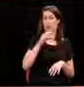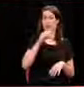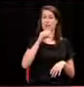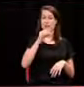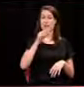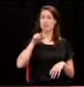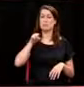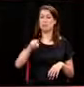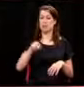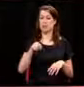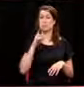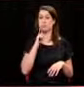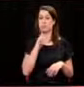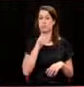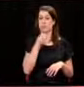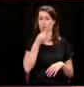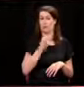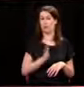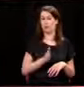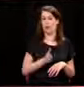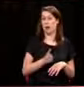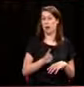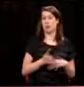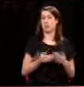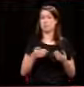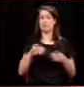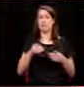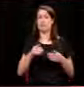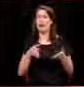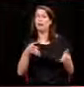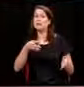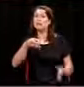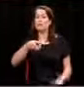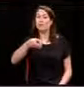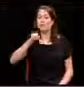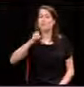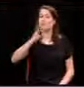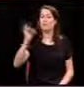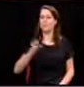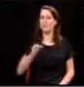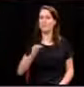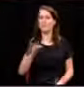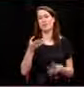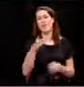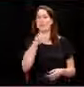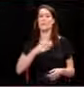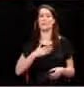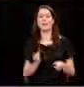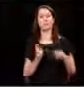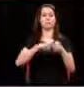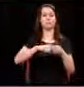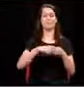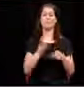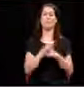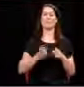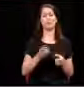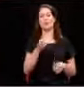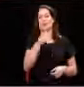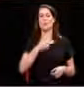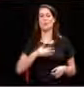Se calhar daqui a pouco 90% são do Benfica, porque o Benfica foi o primeiro a ter esta ideia. Um abraço, Ricardo, para